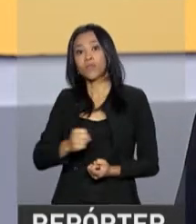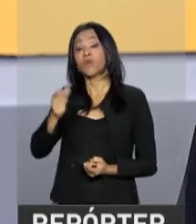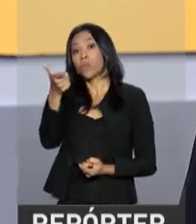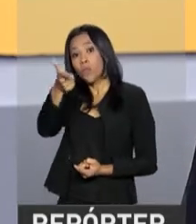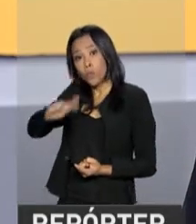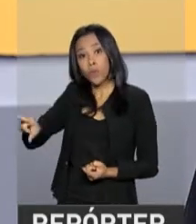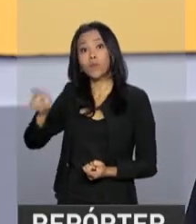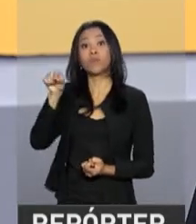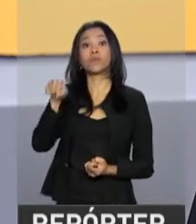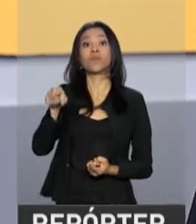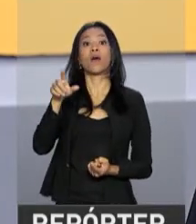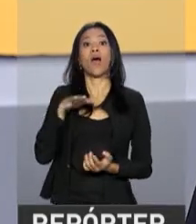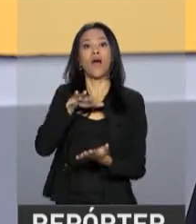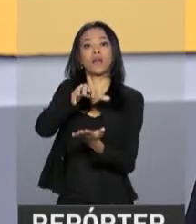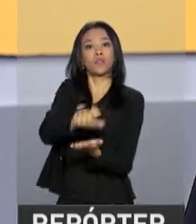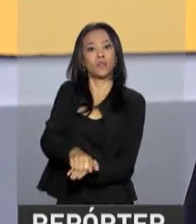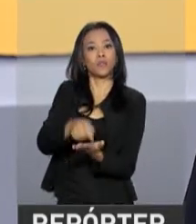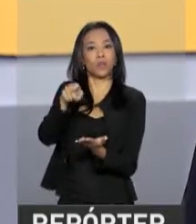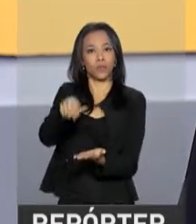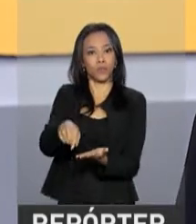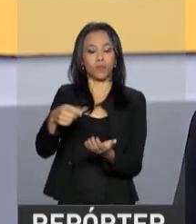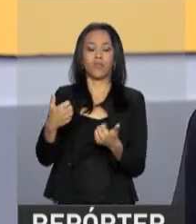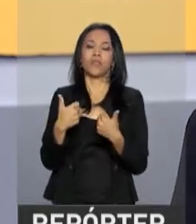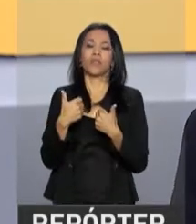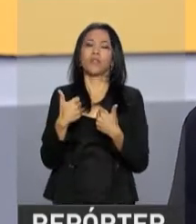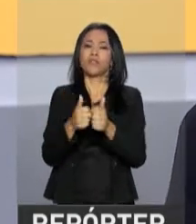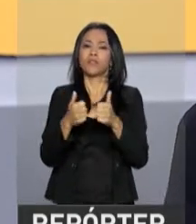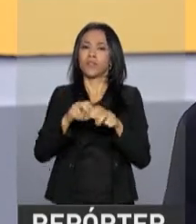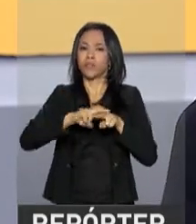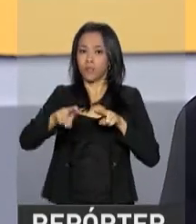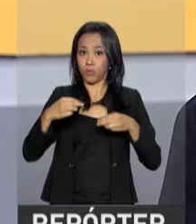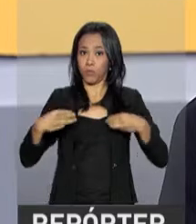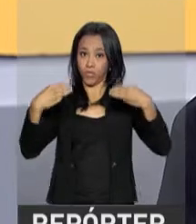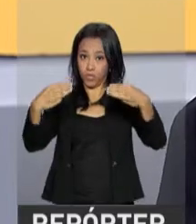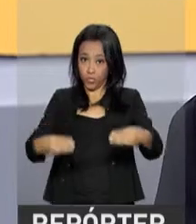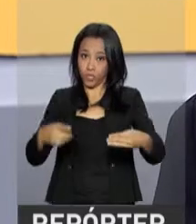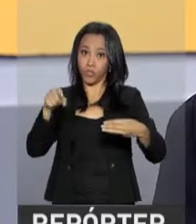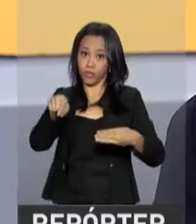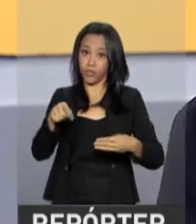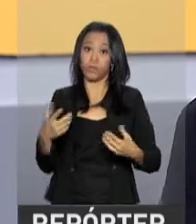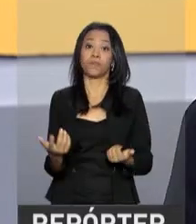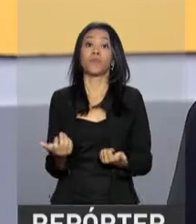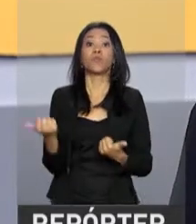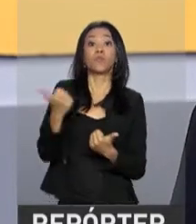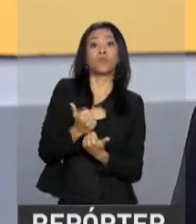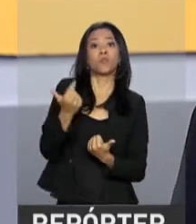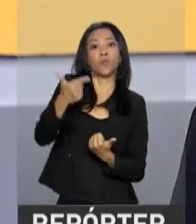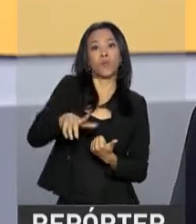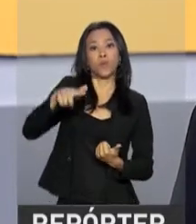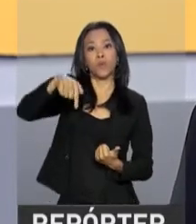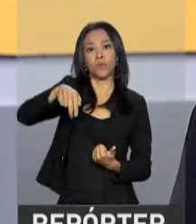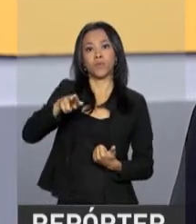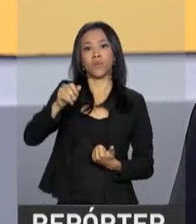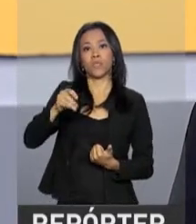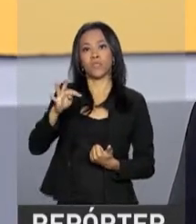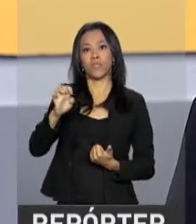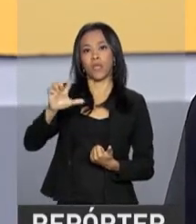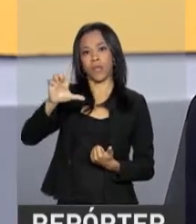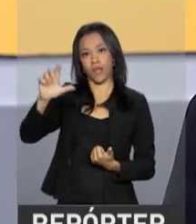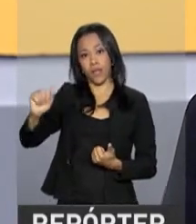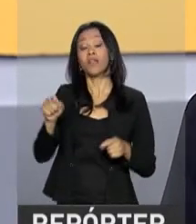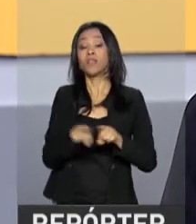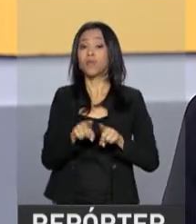casimiro silveira assumir os transportes na vaga de maurício quintella temer também empossou o presidente da caixa econômica federal